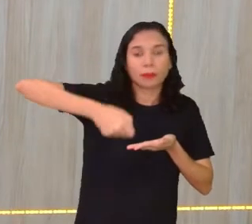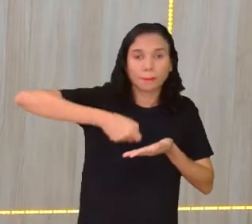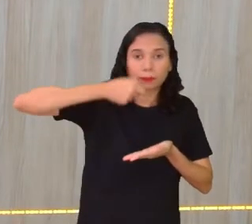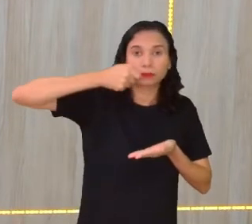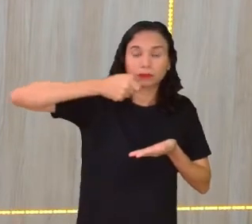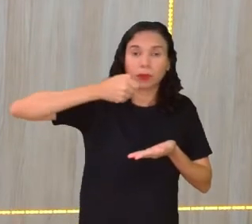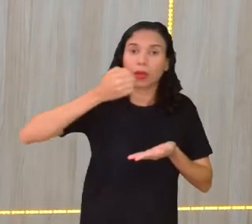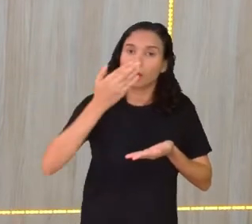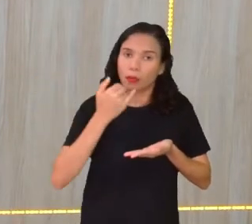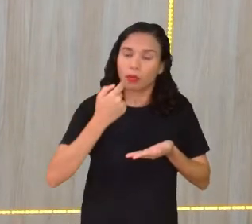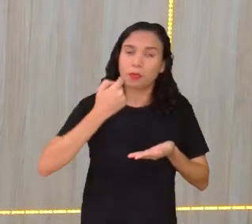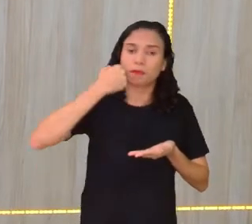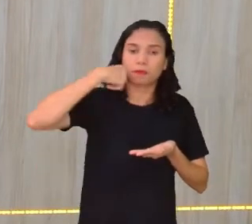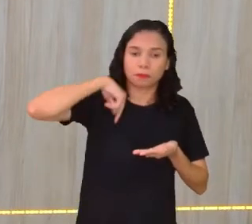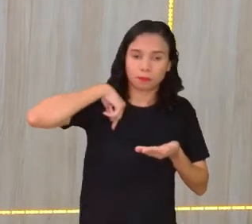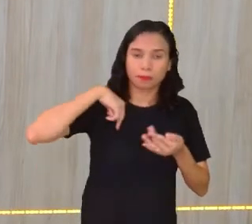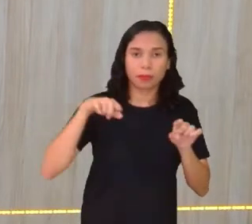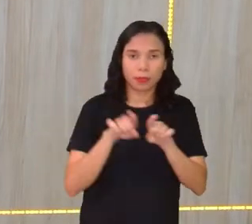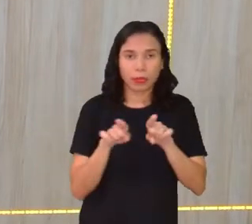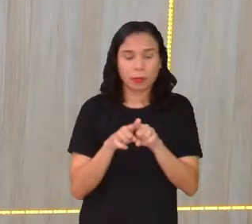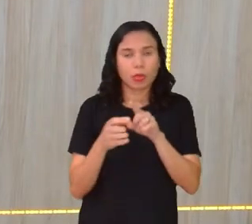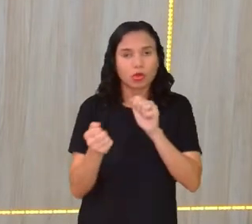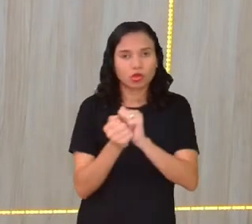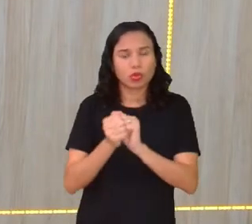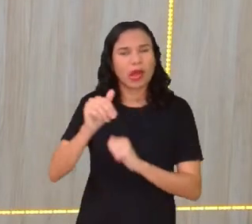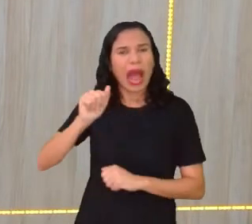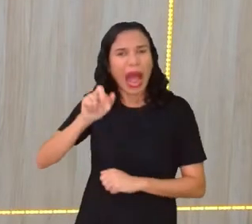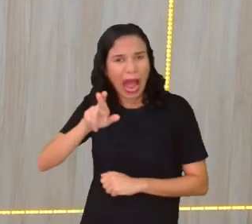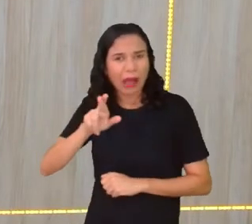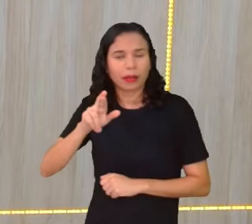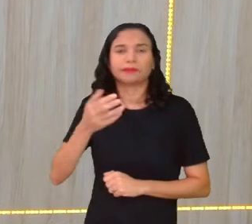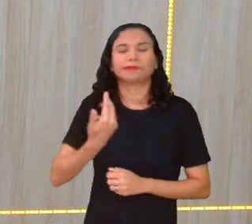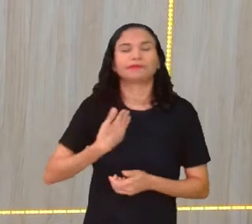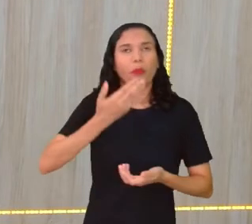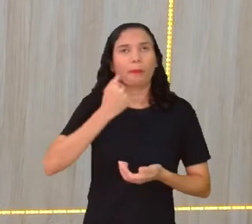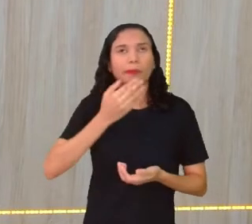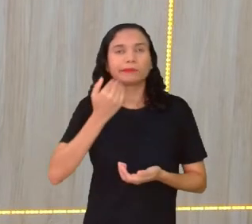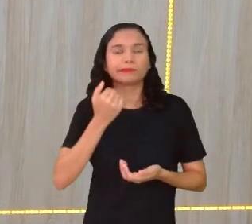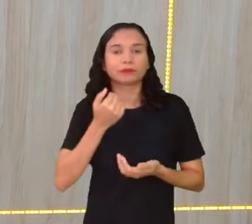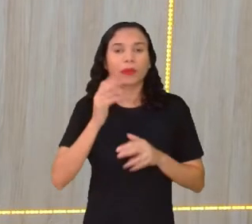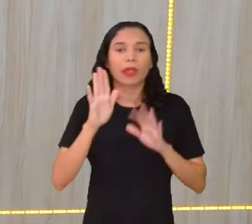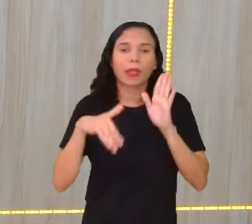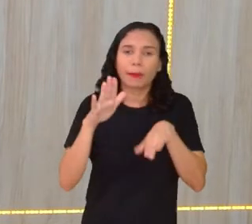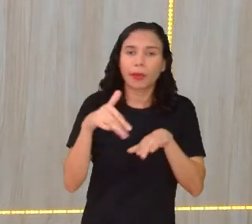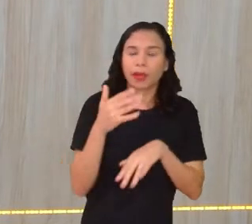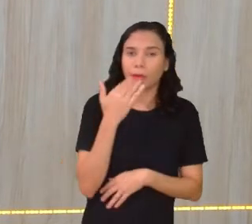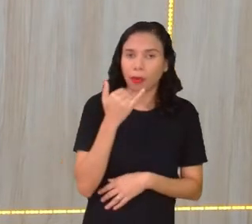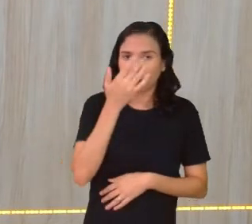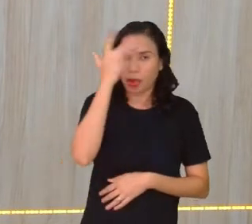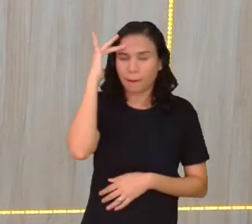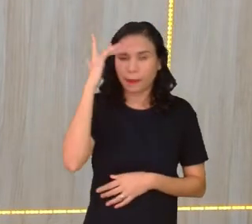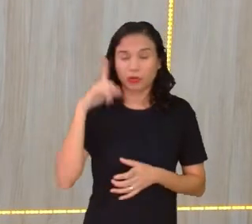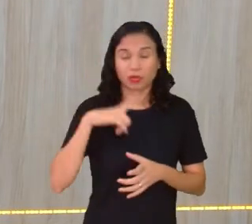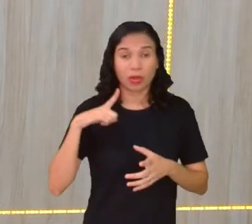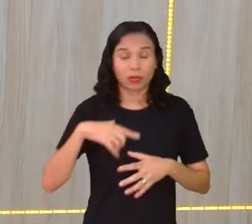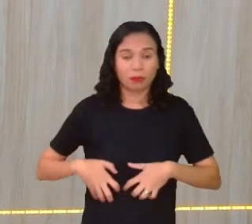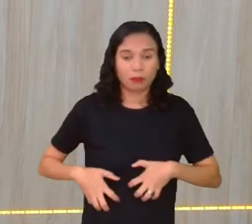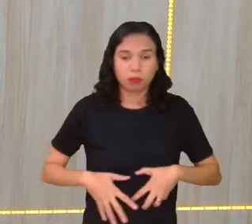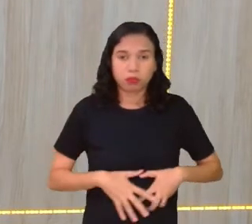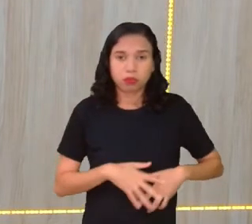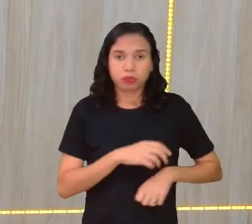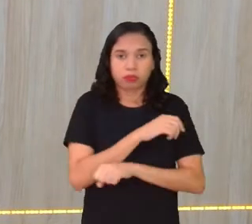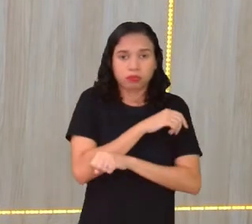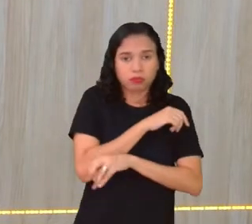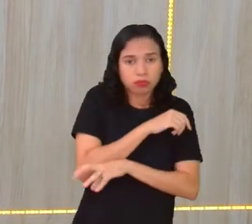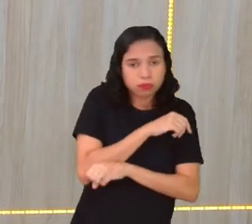você está ingerindo comida também junto com ar. E a depender, né, da comida, você vai produzir ali gases, né,